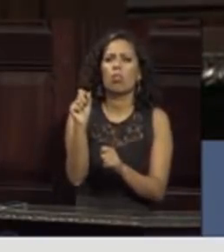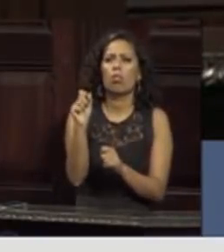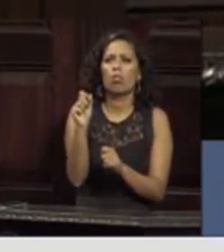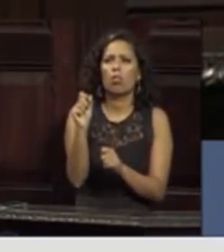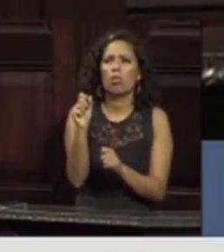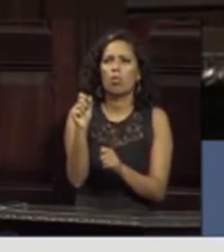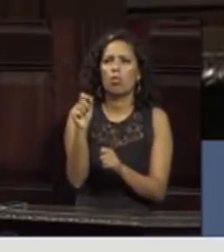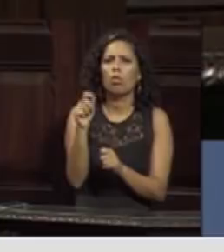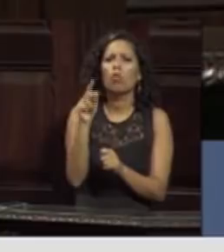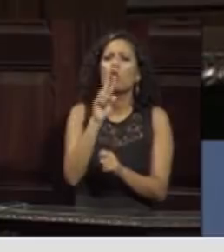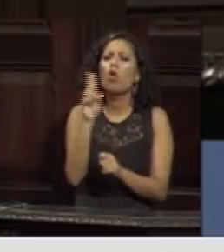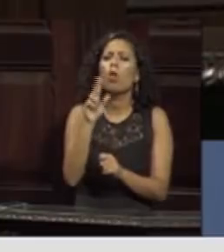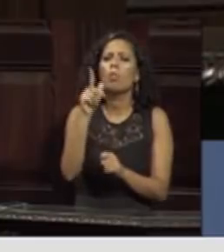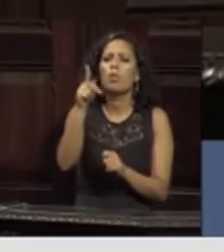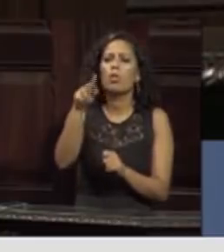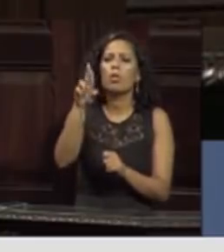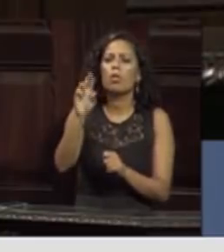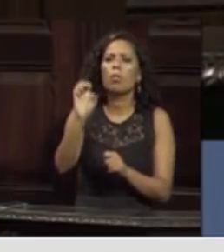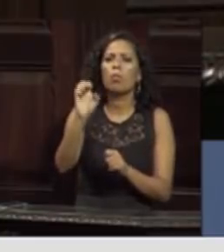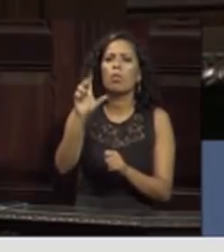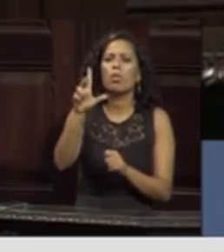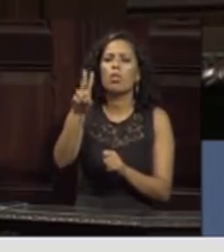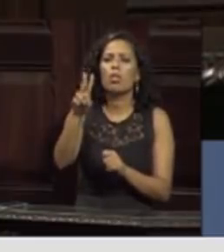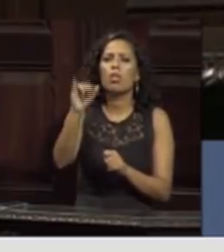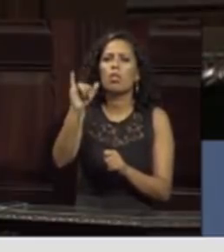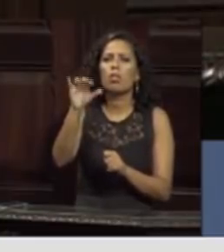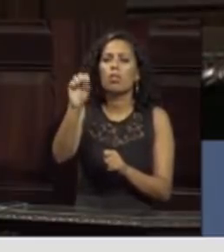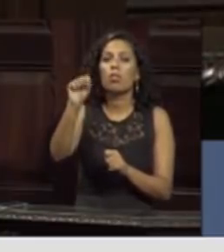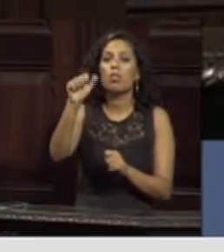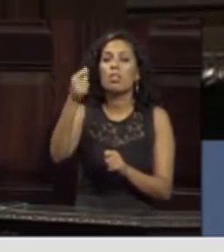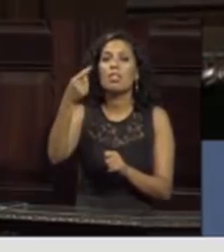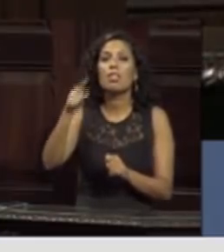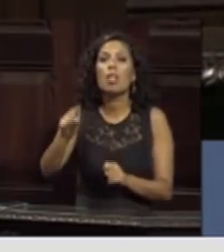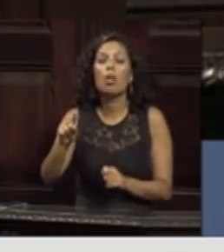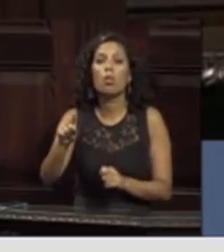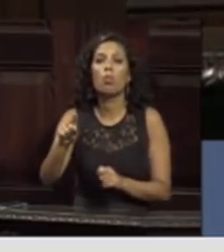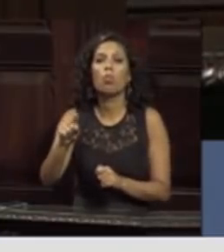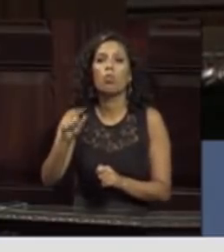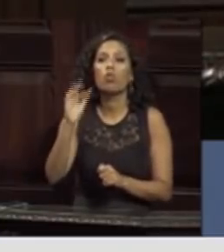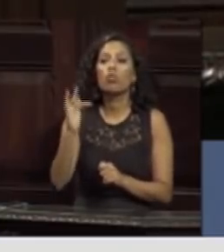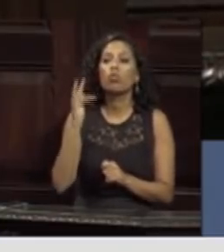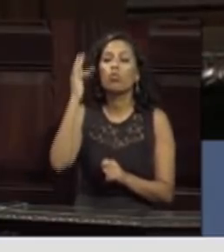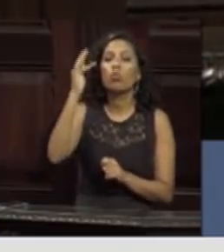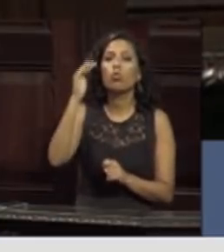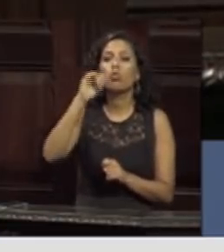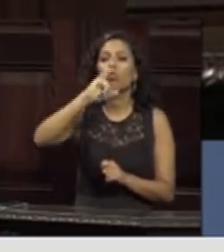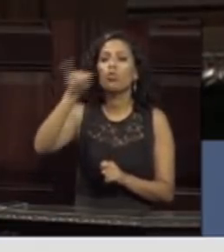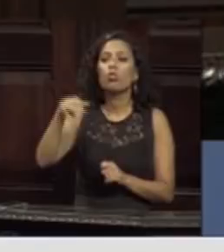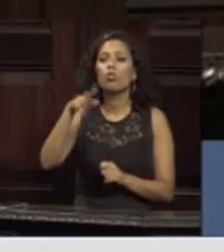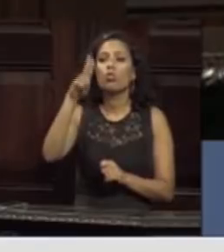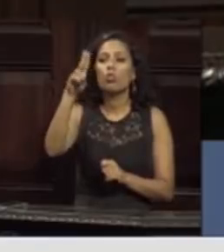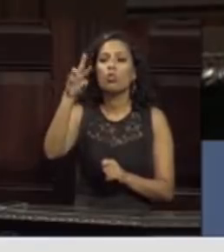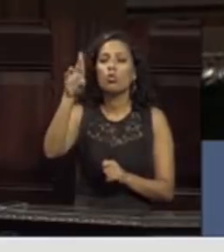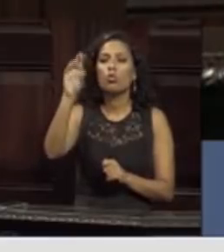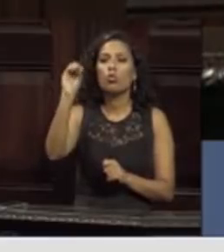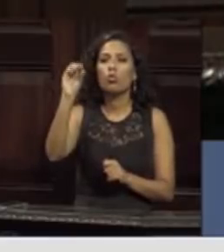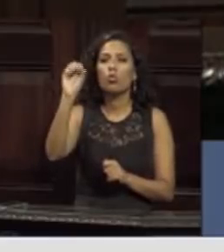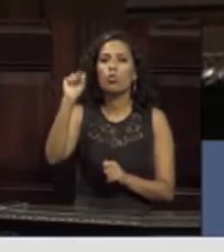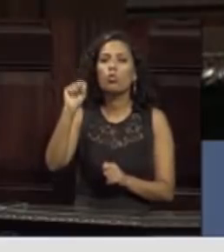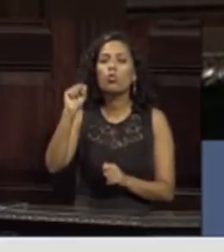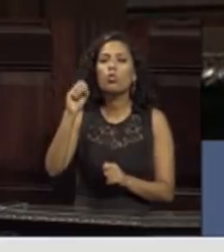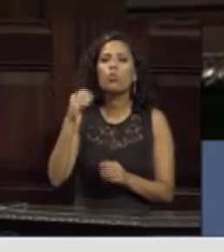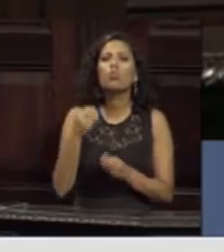uma previsão mais ou menos das taxas de juros. Não é que você vai simplesmente ficar à mercê